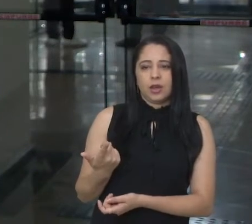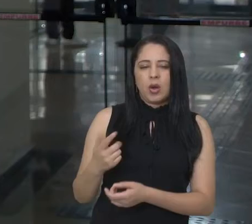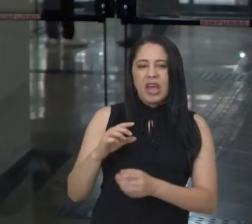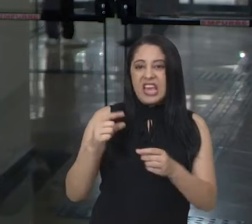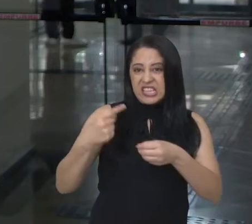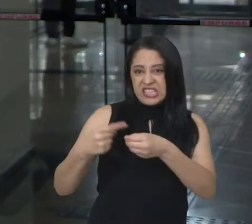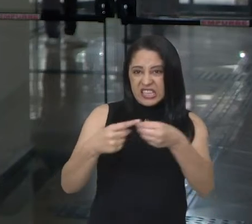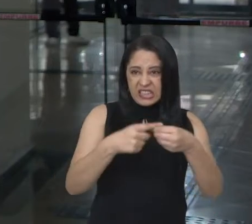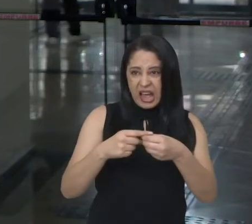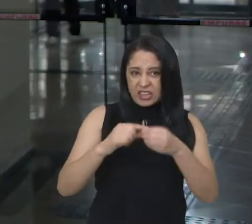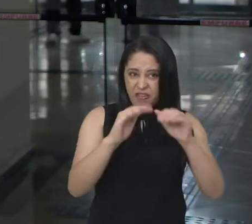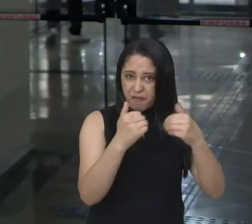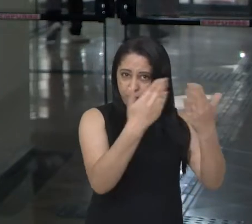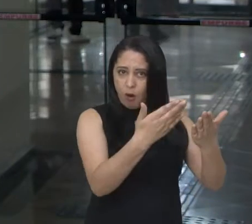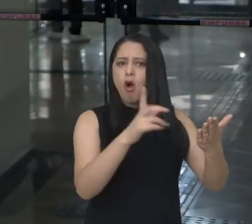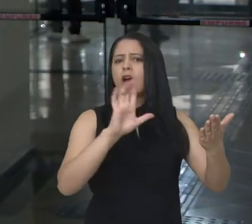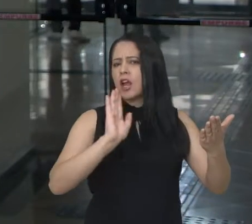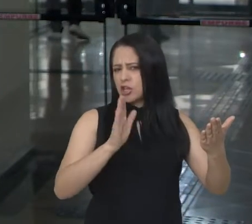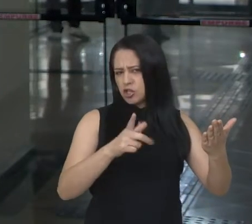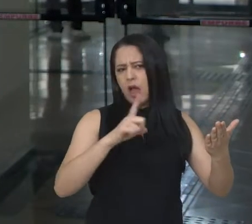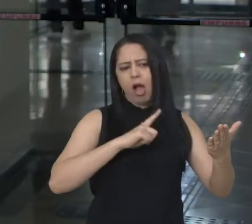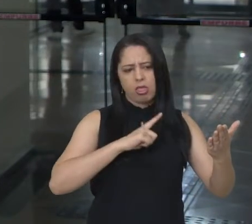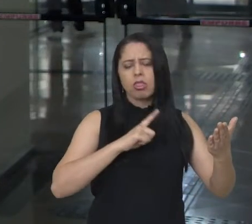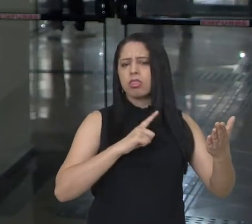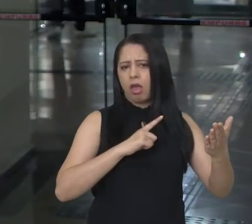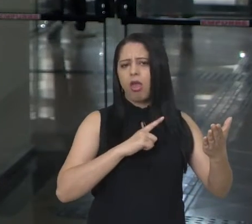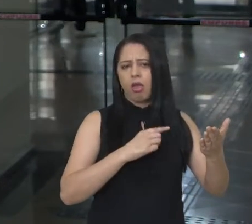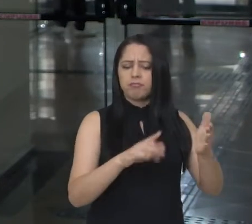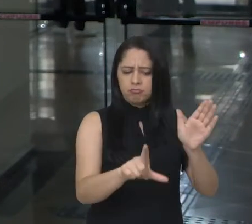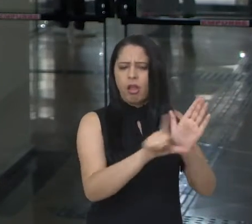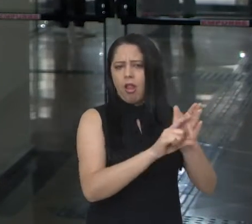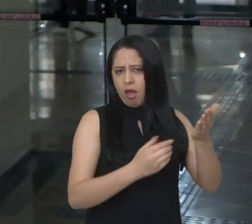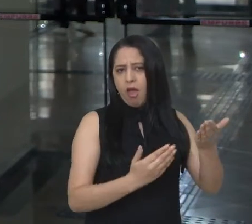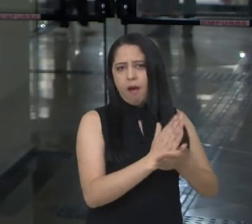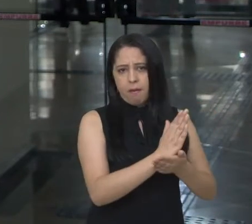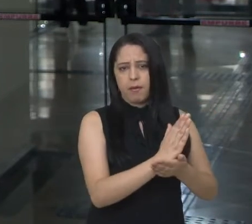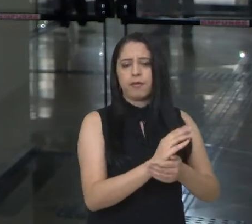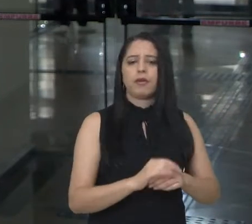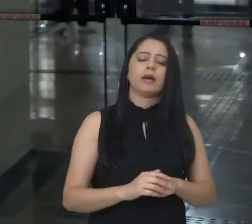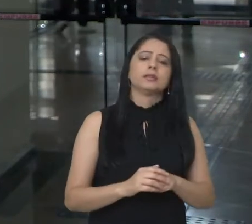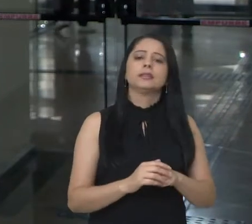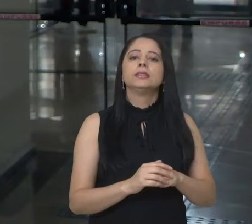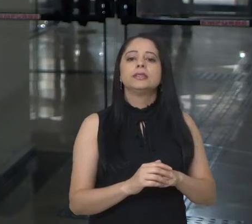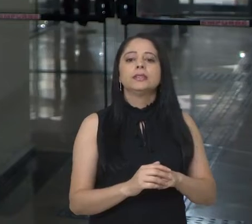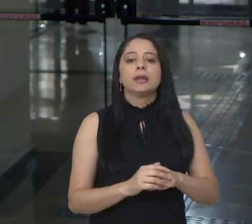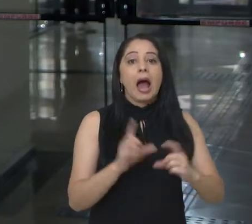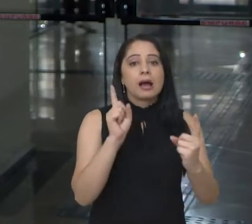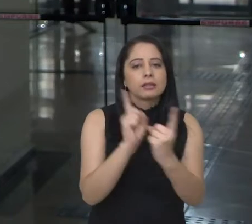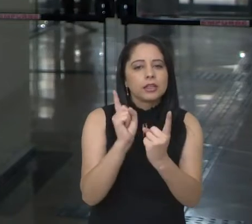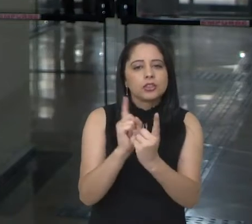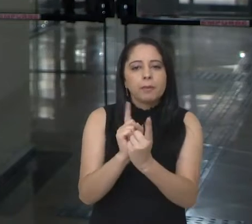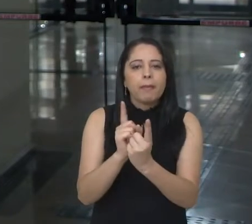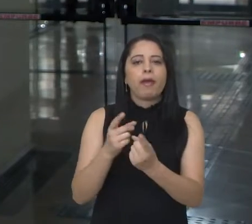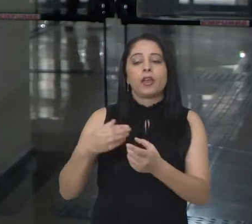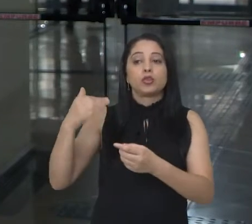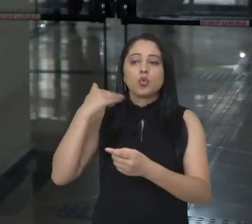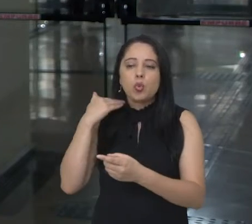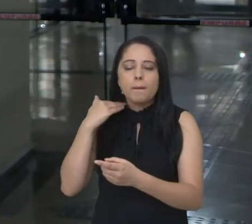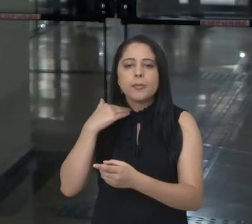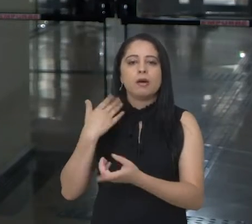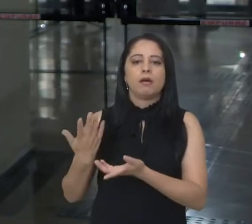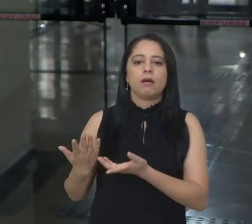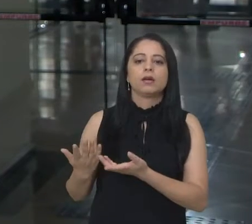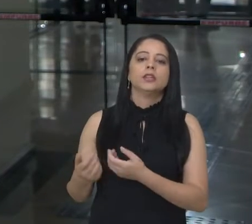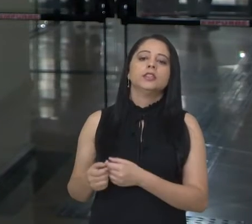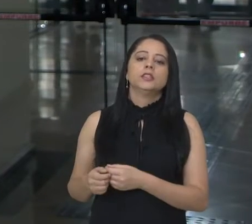já existe em outras cidades, tem muitas cidades que já estão bem à frente com essa preocupação do atendimento dos